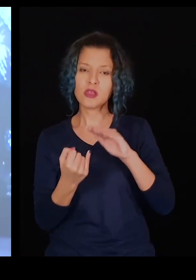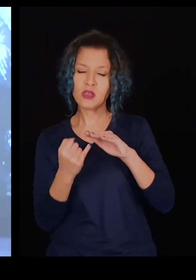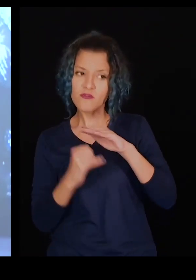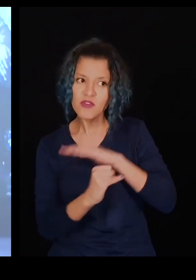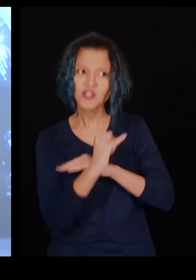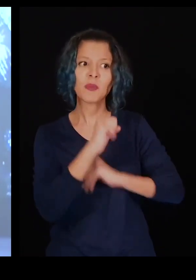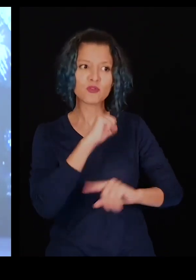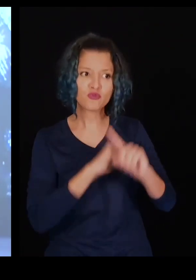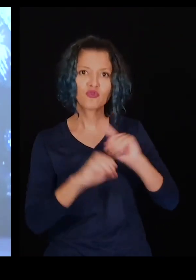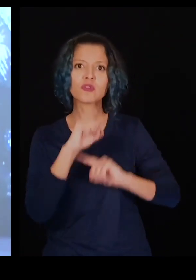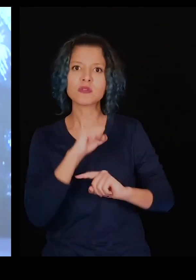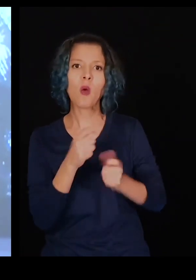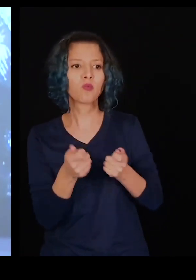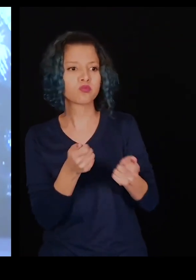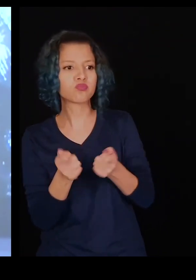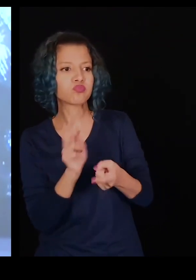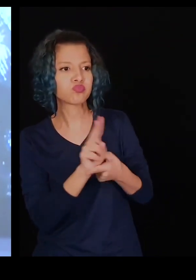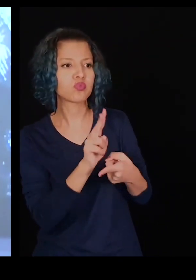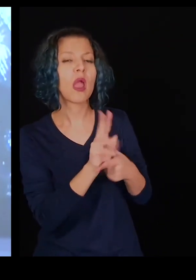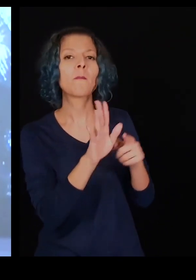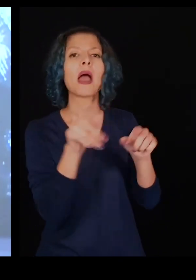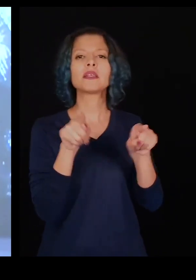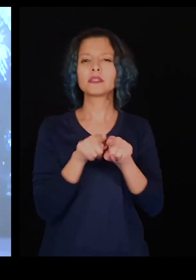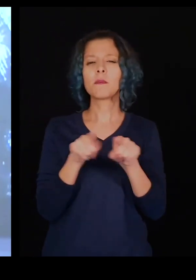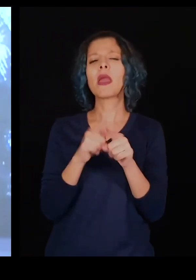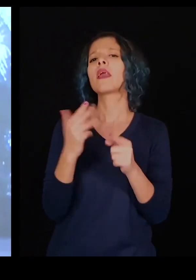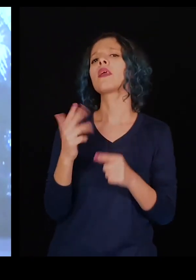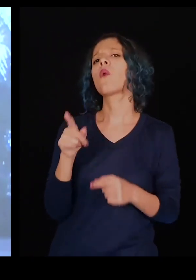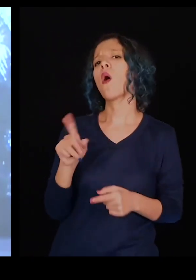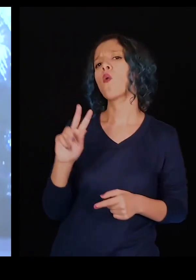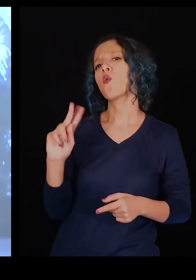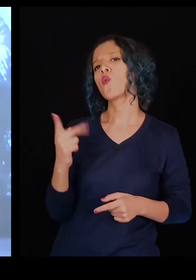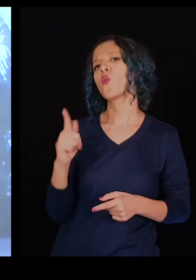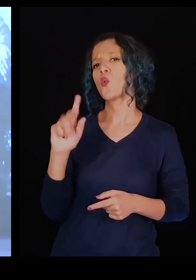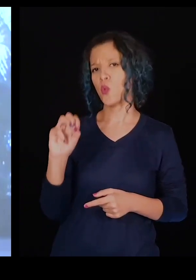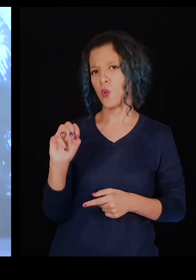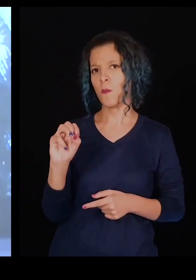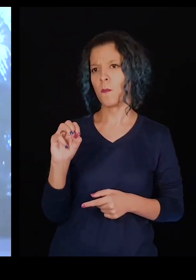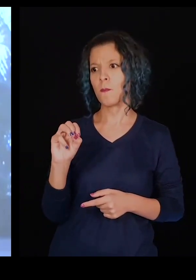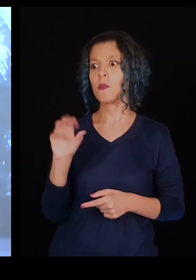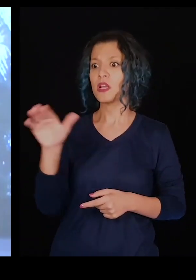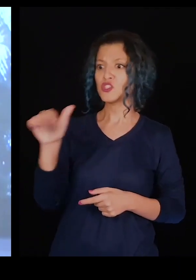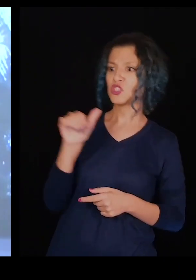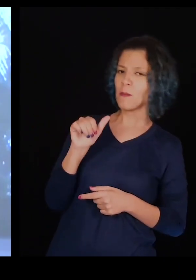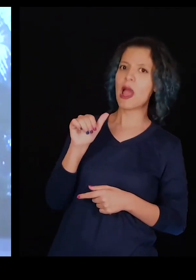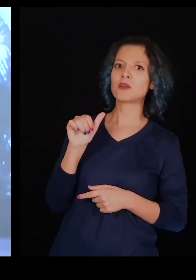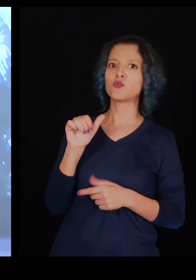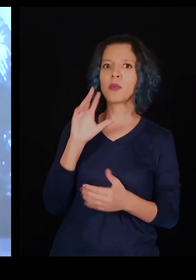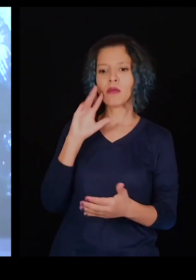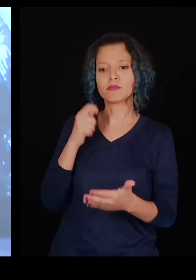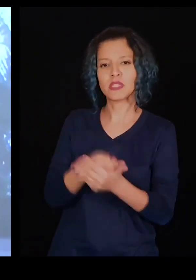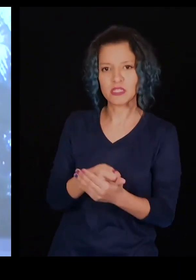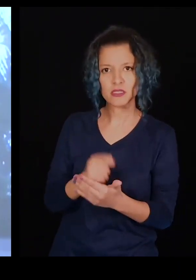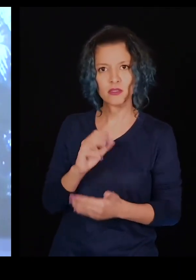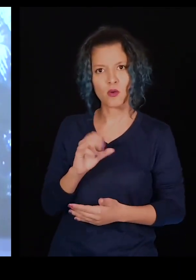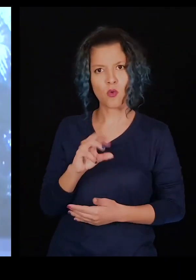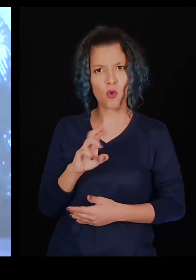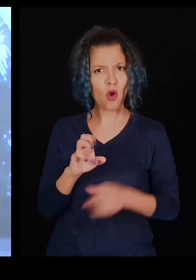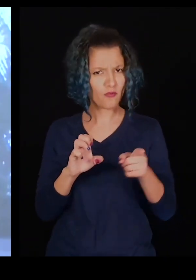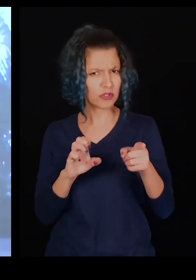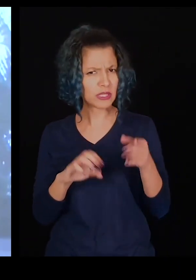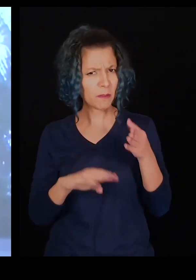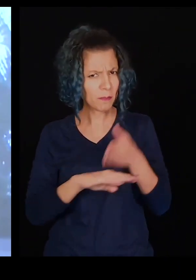se vê sendo chamado, assim como o Hugo trouxe, para as decisões relativas ao core? Tem comitê de crise?